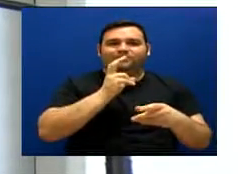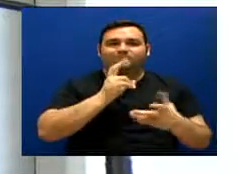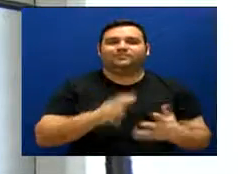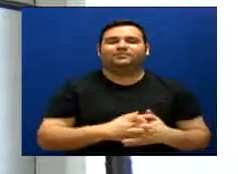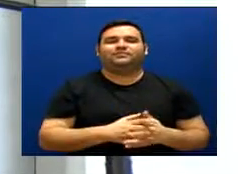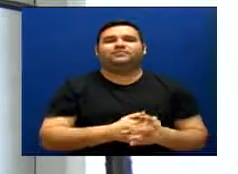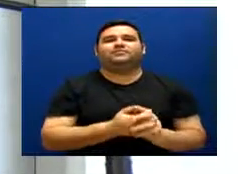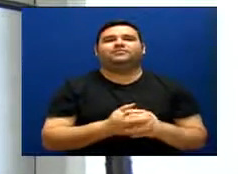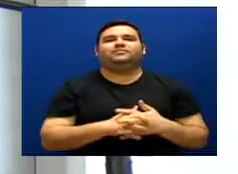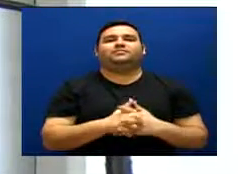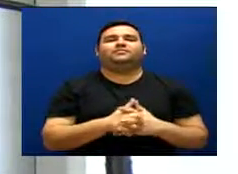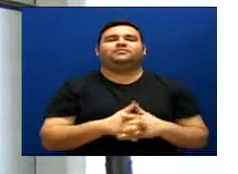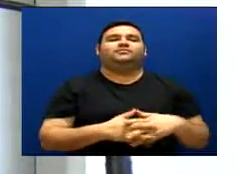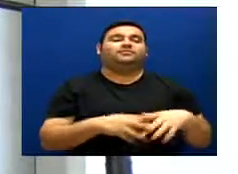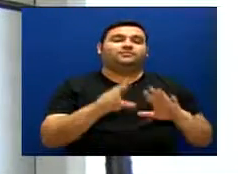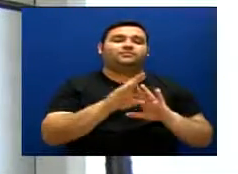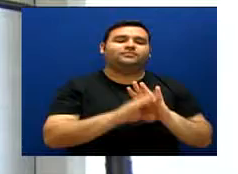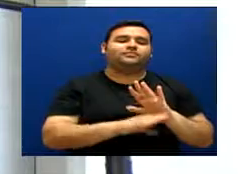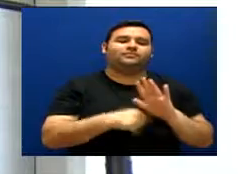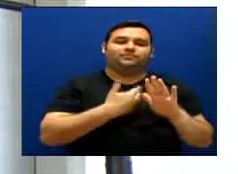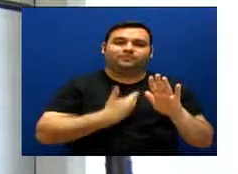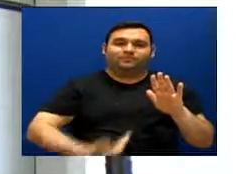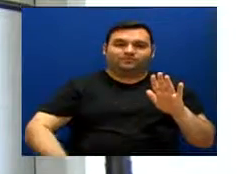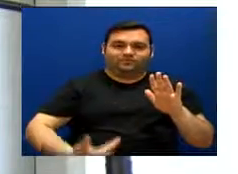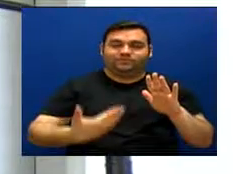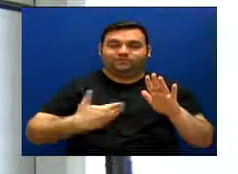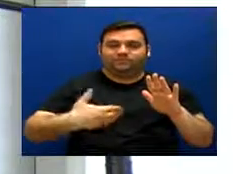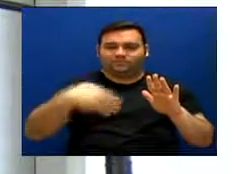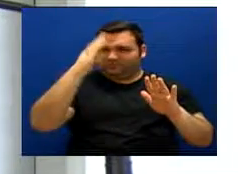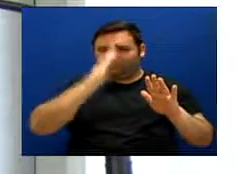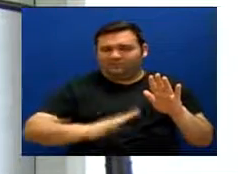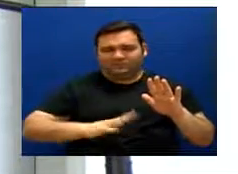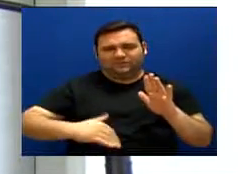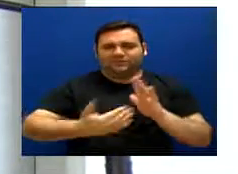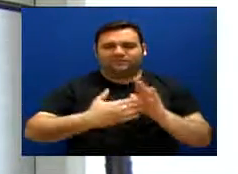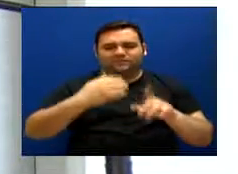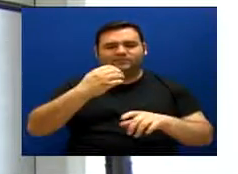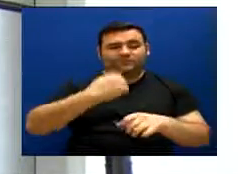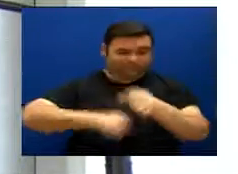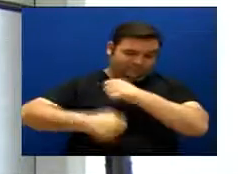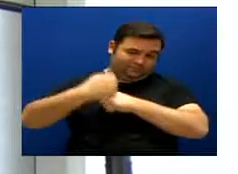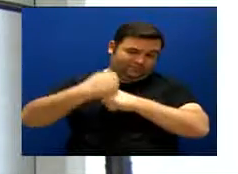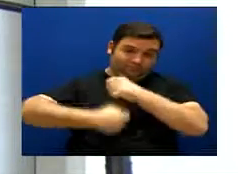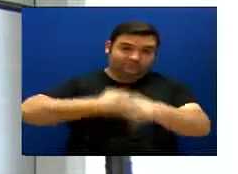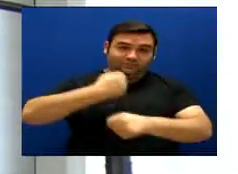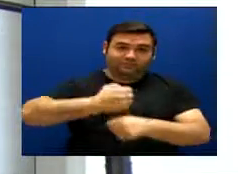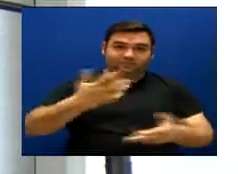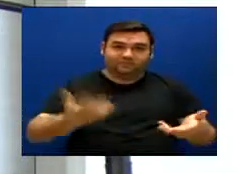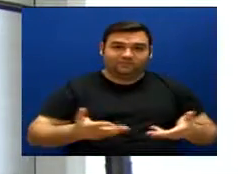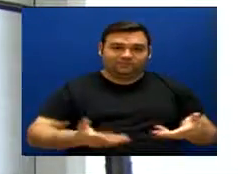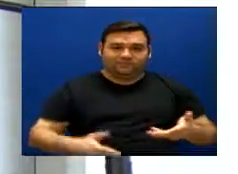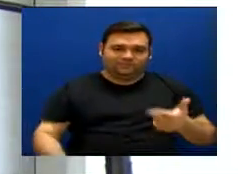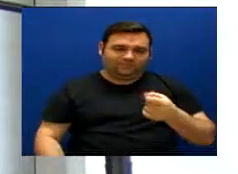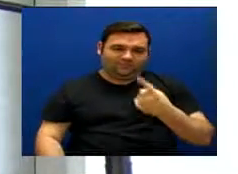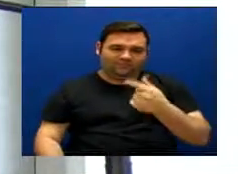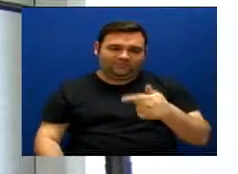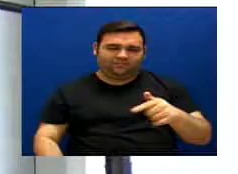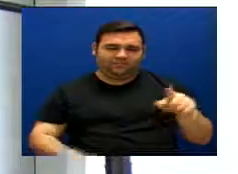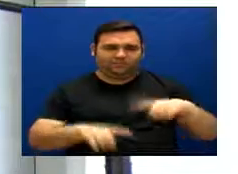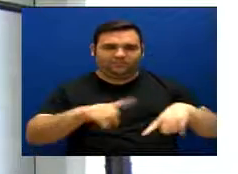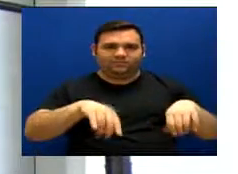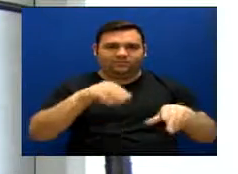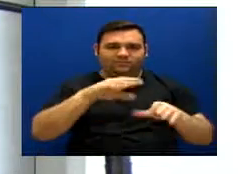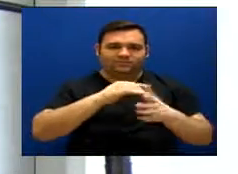Sorocaba. É um programa do governo federal e desde o início do ano, deste ano, na nossa gestão dentro